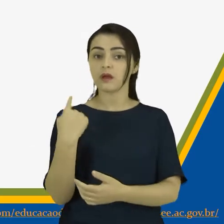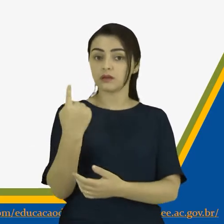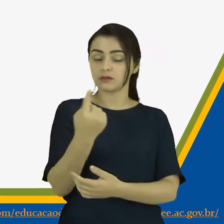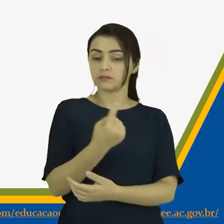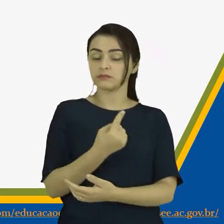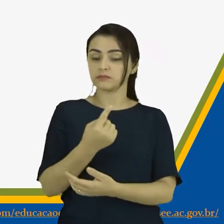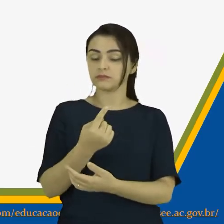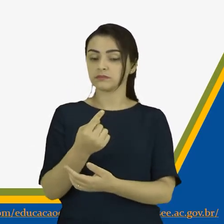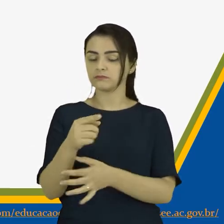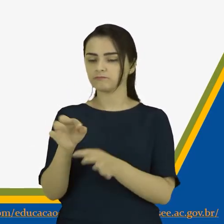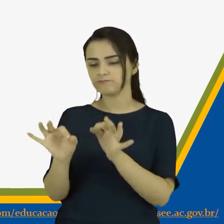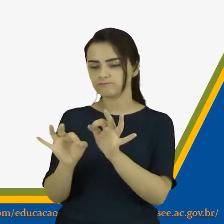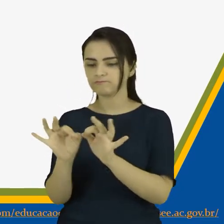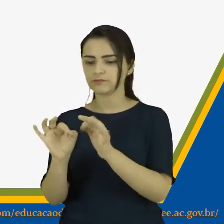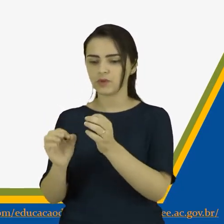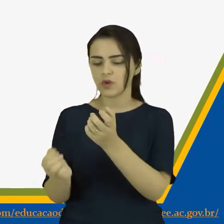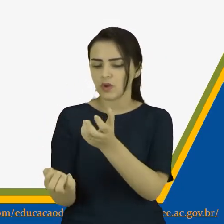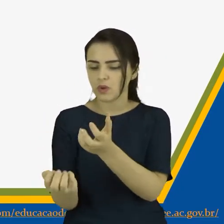colocamos